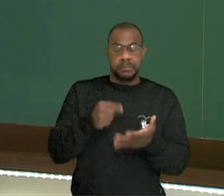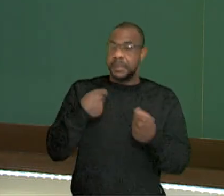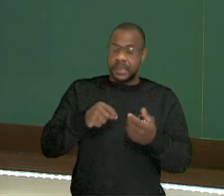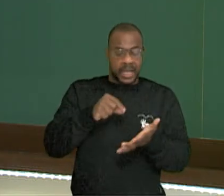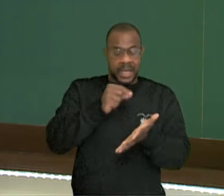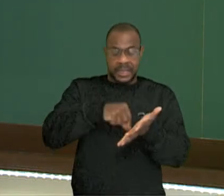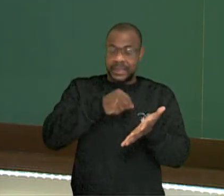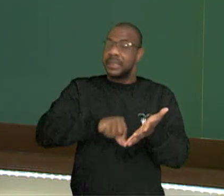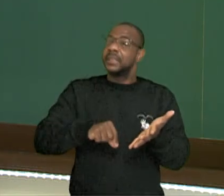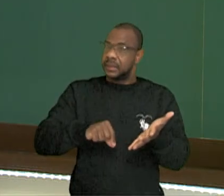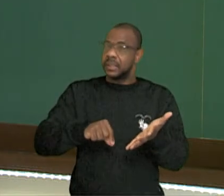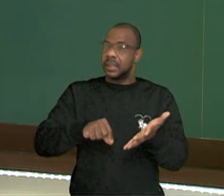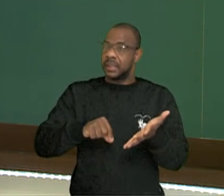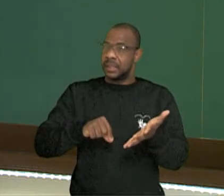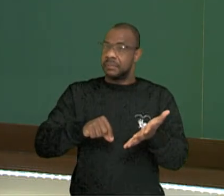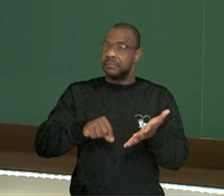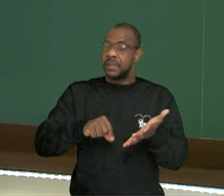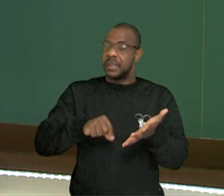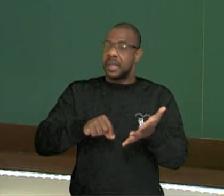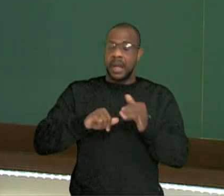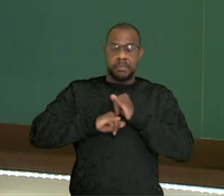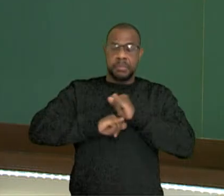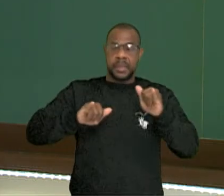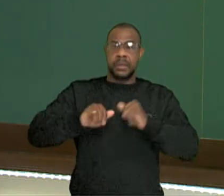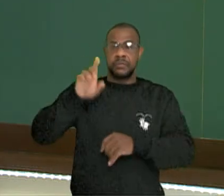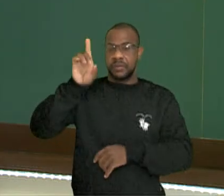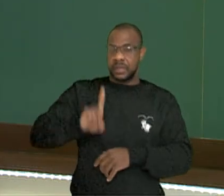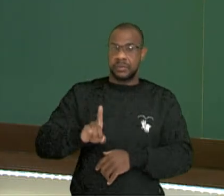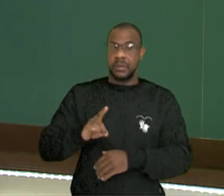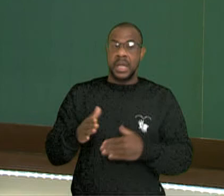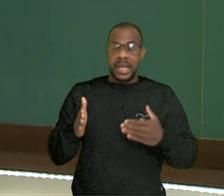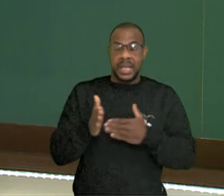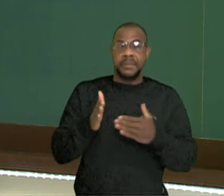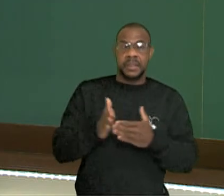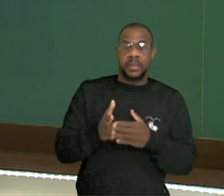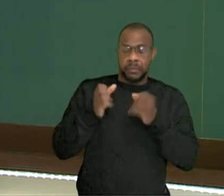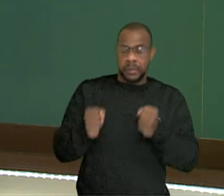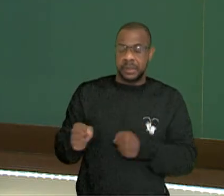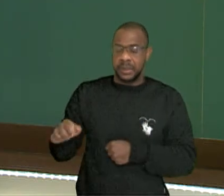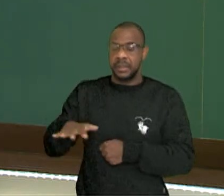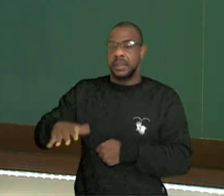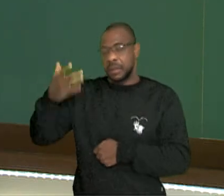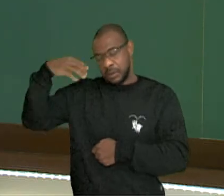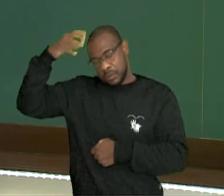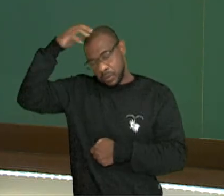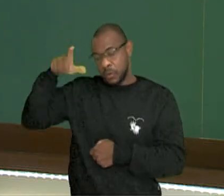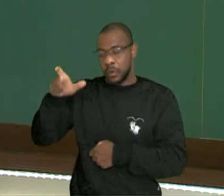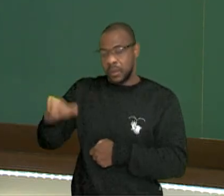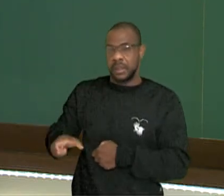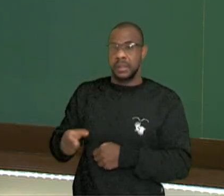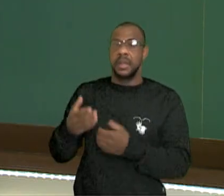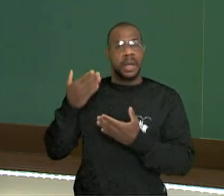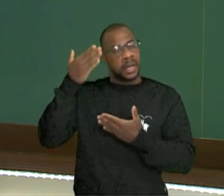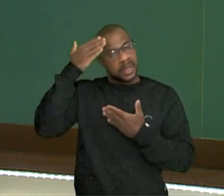of Rights, a Declaração de Direitos, limitando o poder dos reis. Galera, agradeço